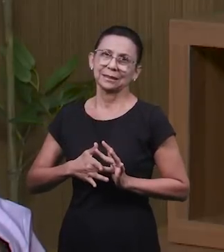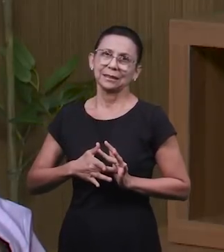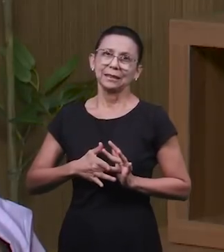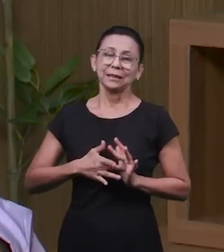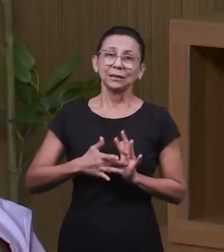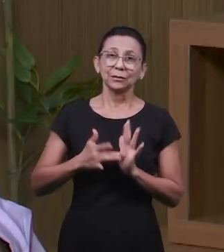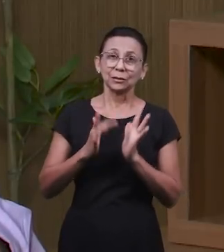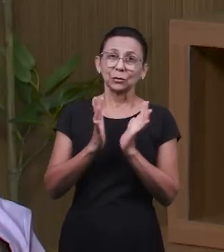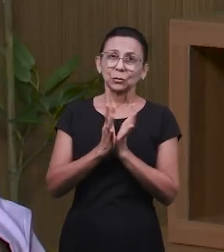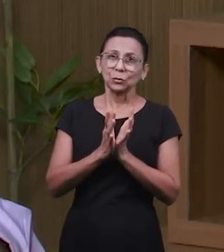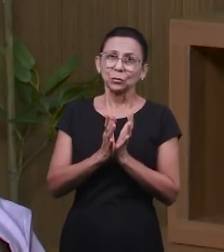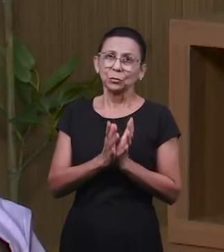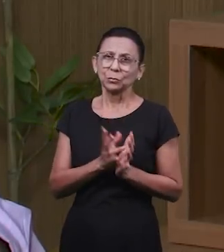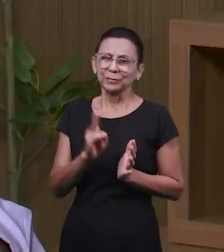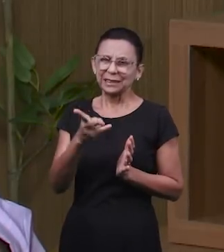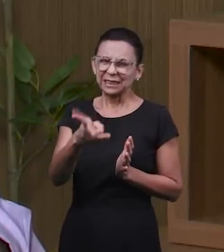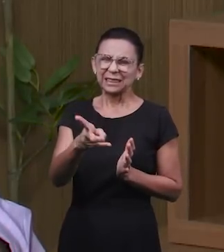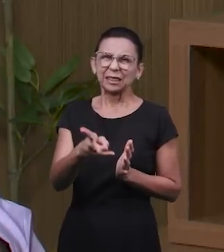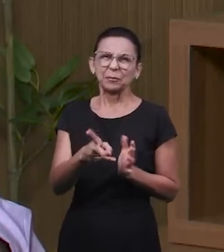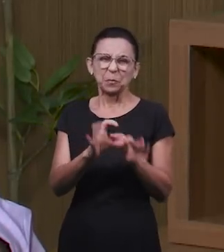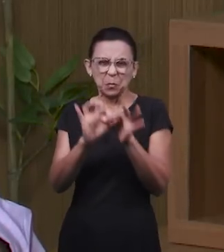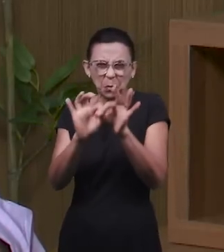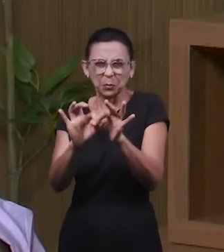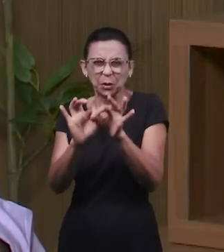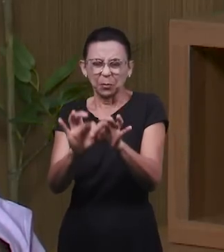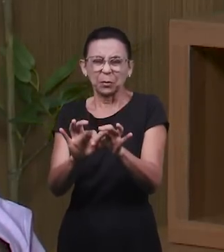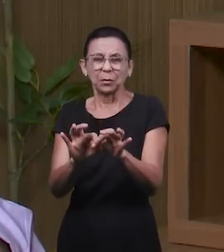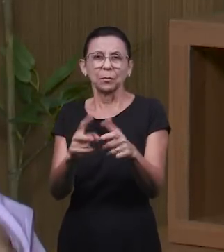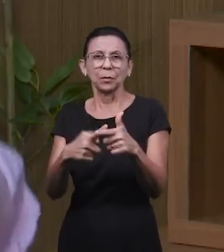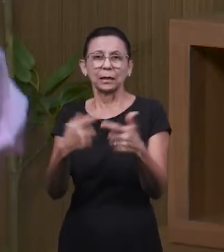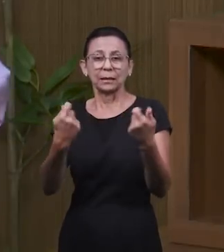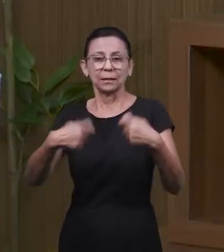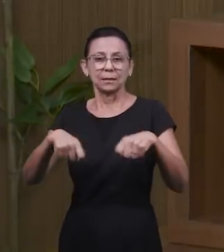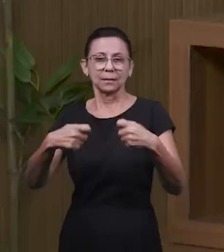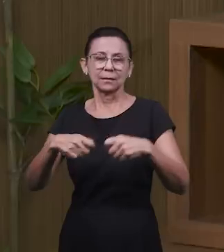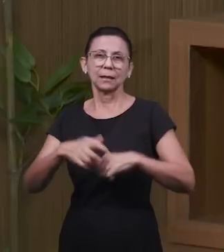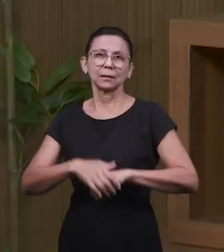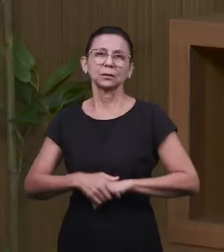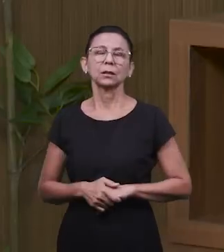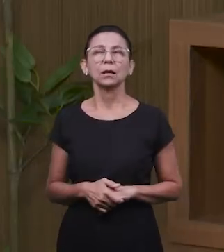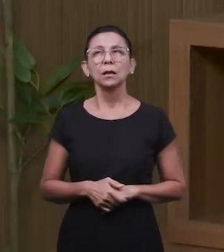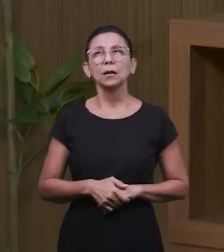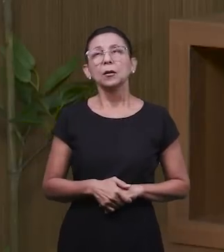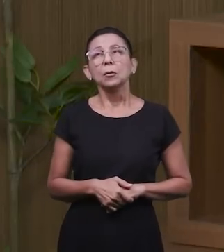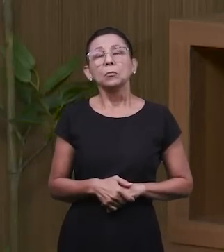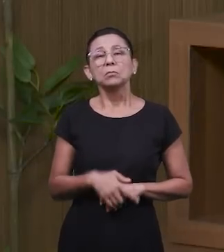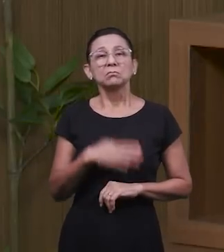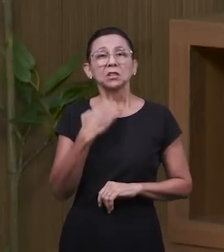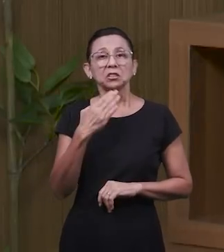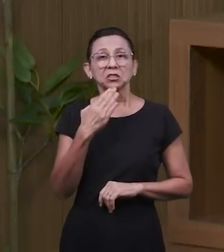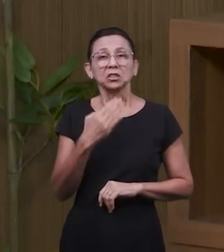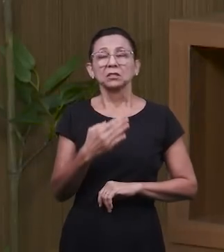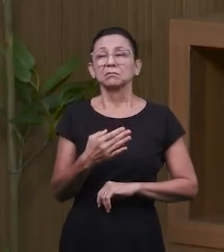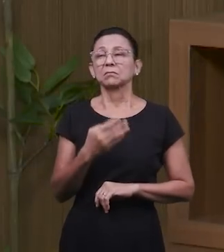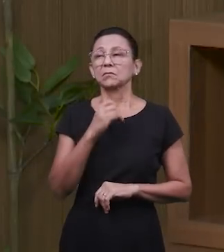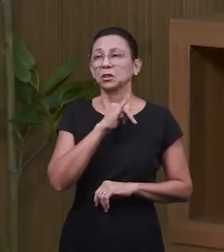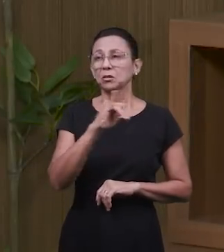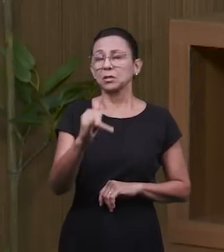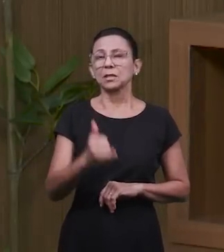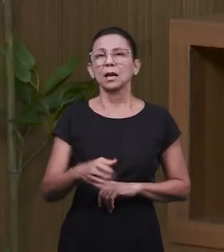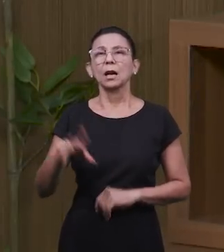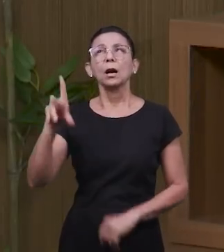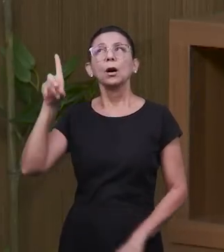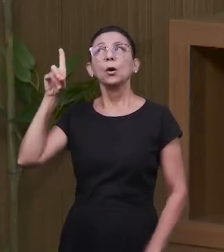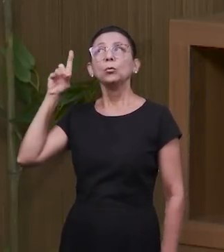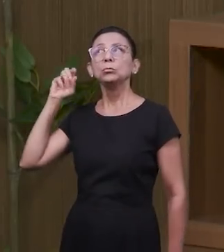Perseverar na comunhão é uma necessidade. Porque não adianta eu dizer que eu tive comunhão um dia.